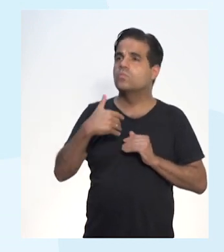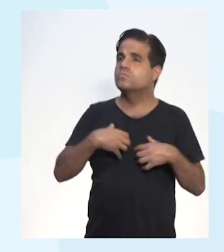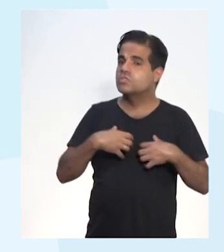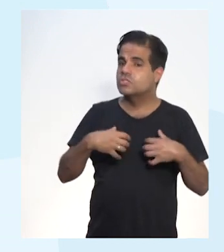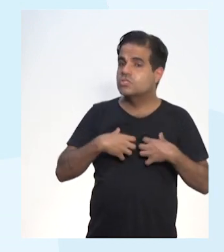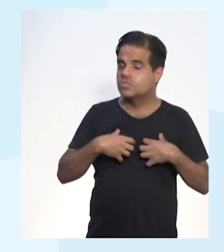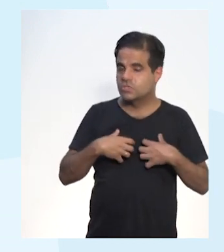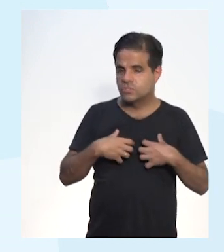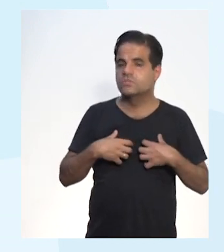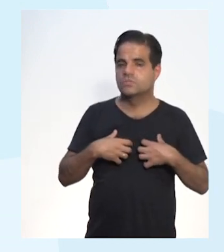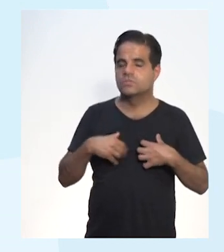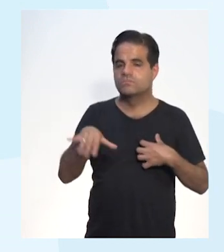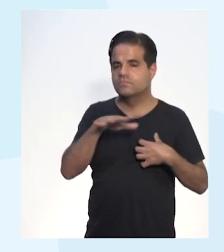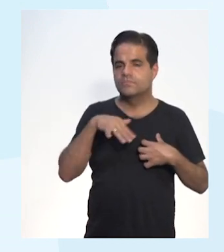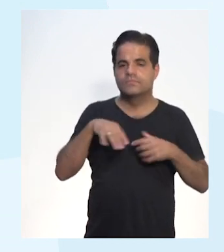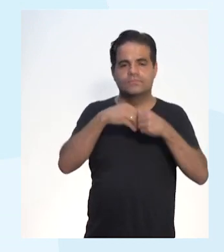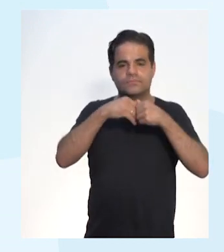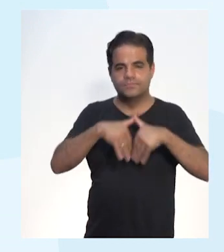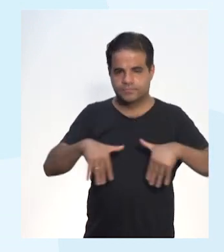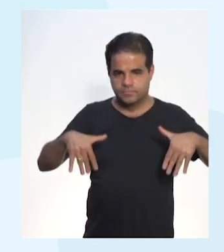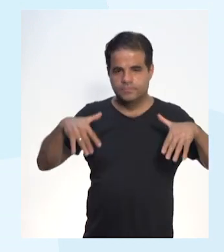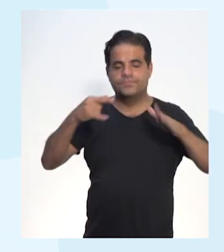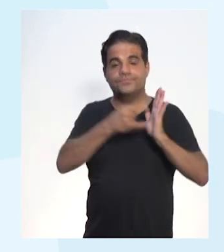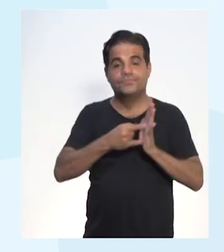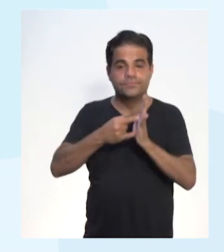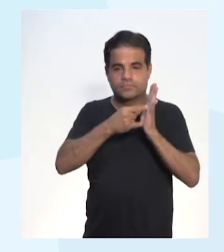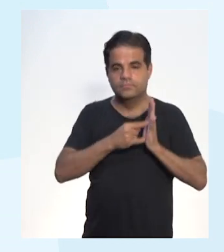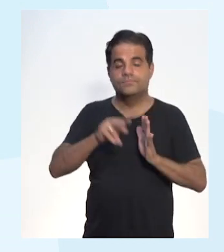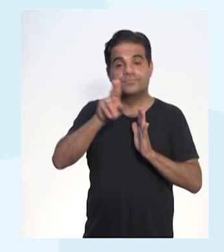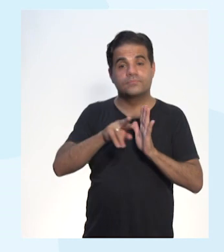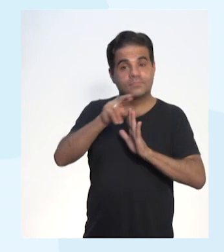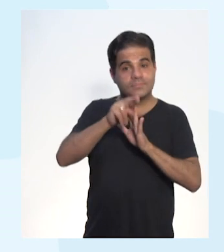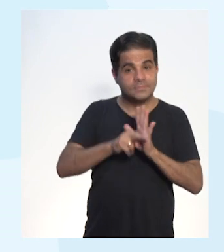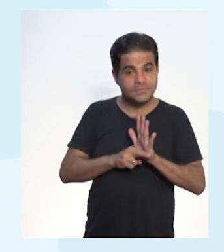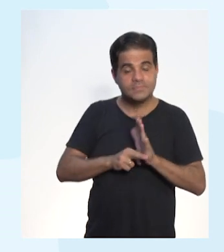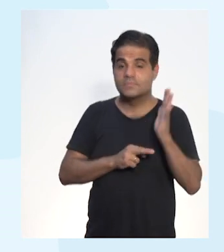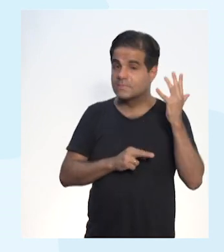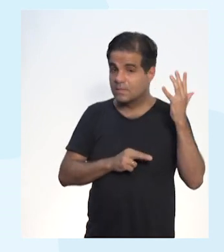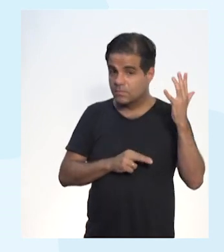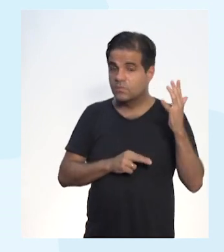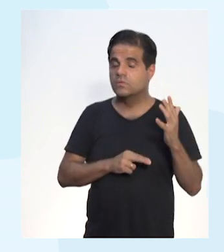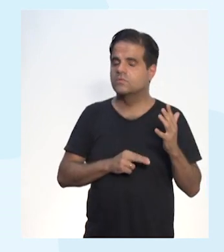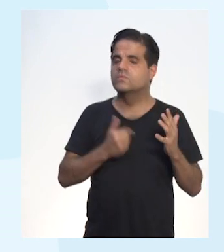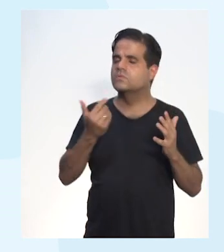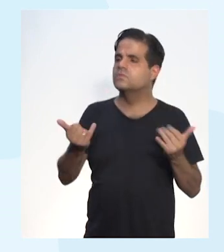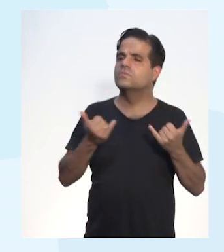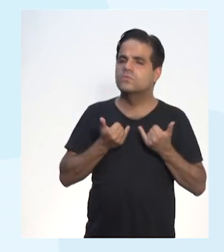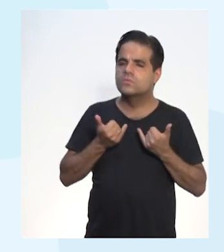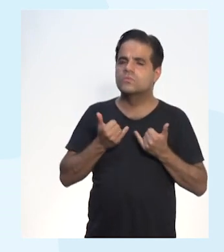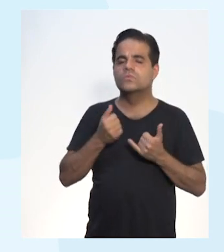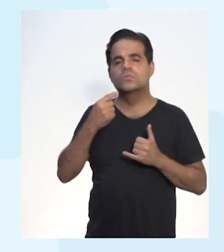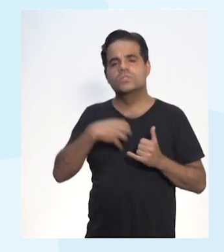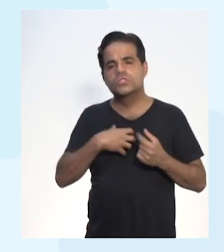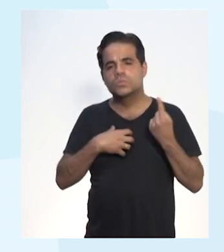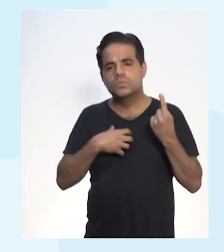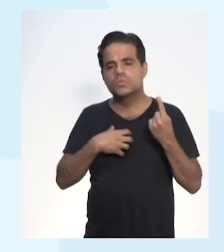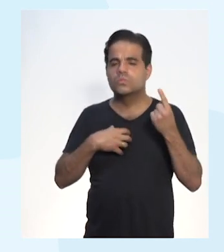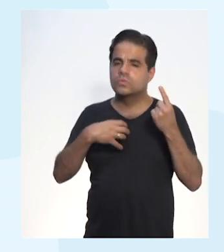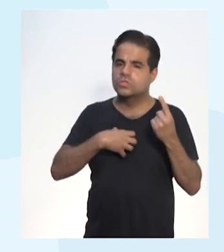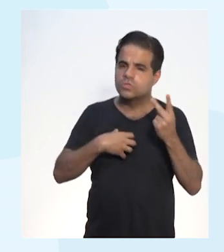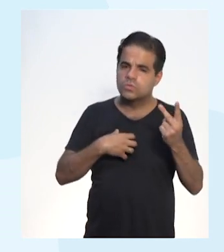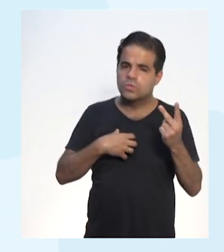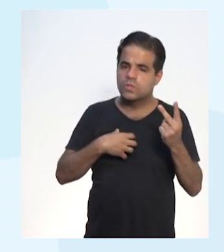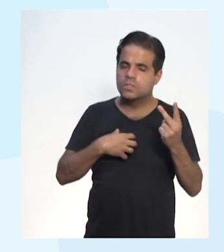sentido do campo, do fluxo magnético. Use a regra da mão esquerda e nos diga. Isso. Sentido 1 ou sentido 2? Vamos